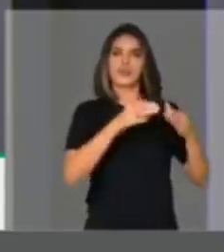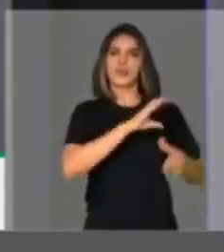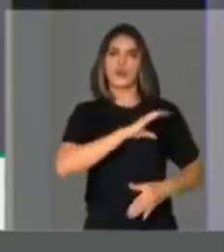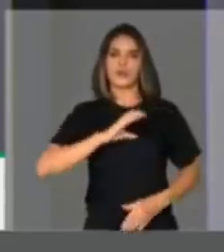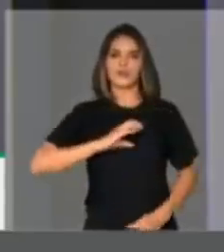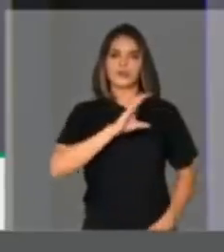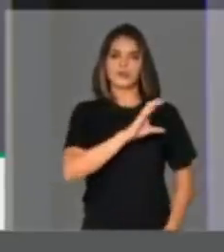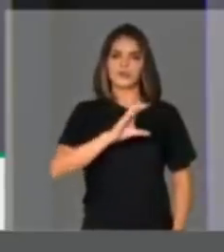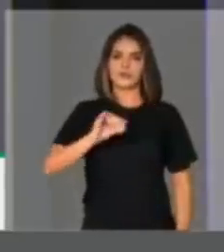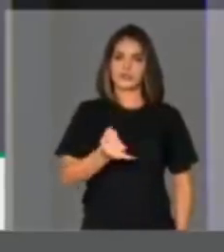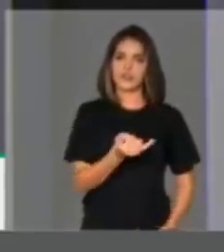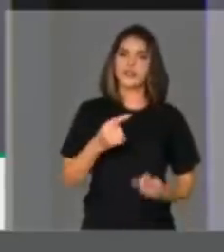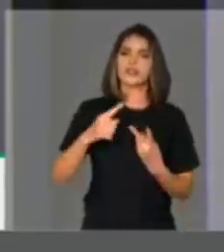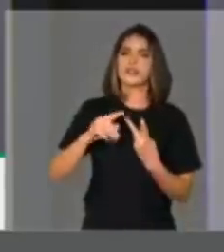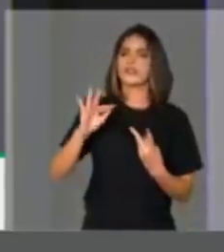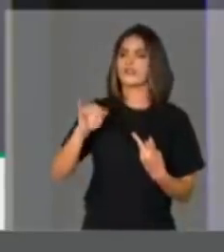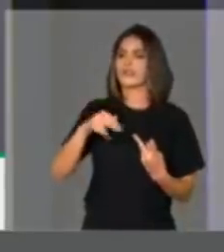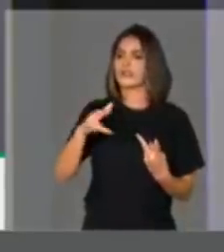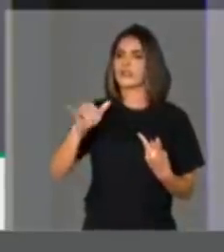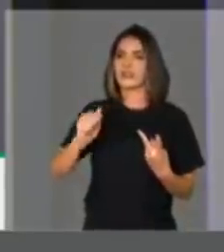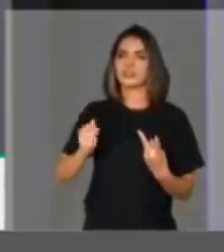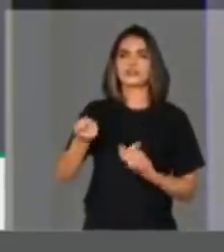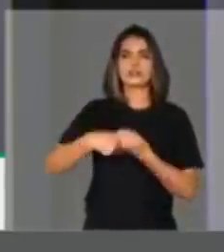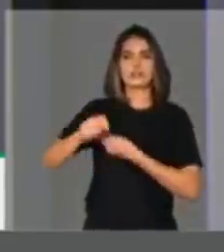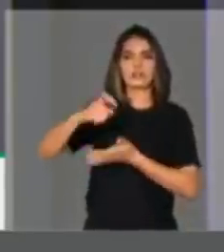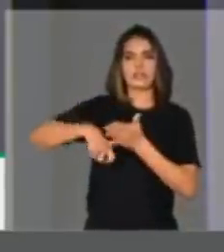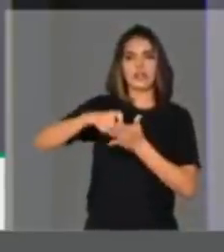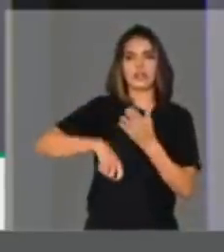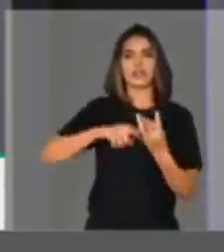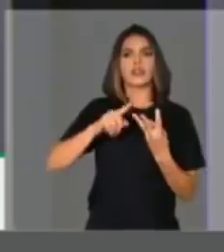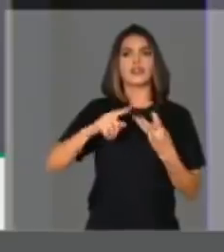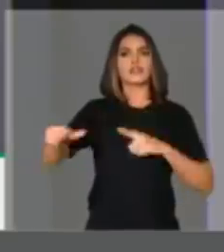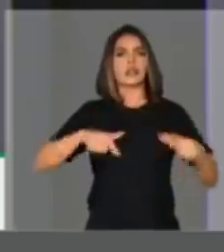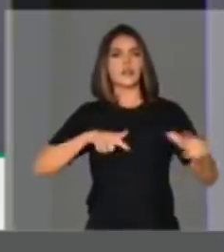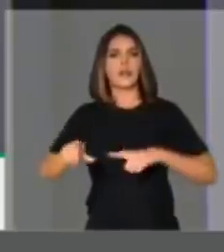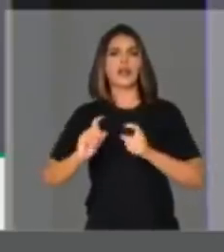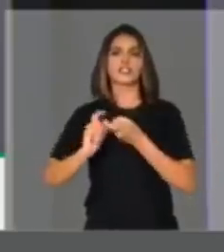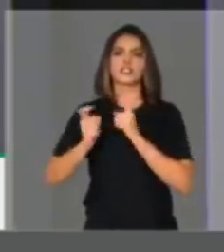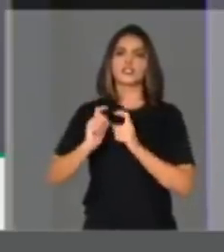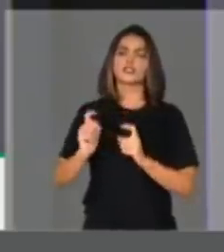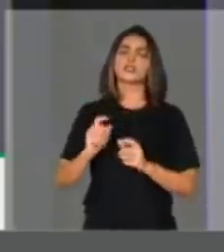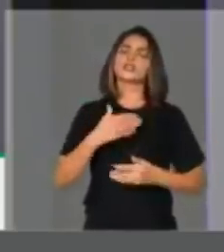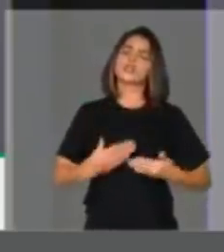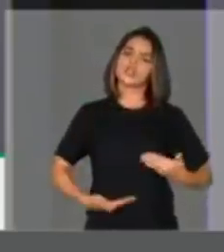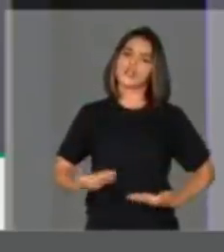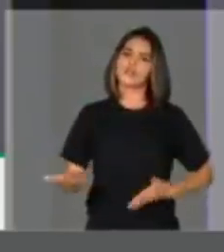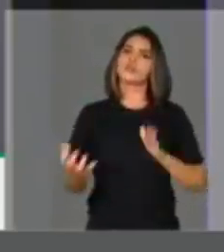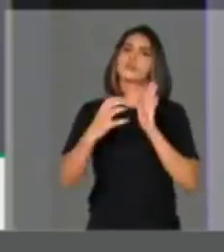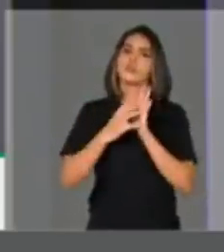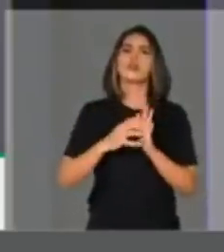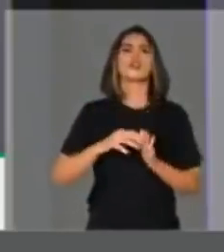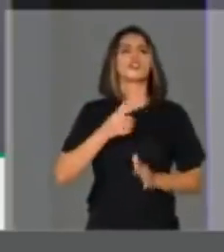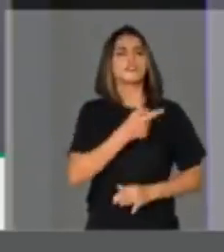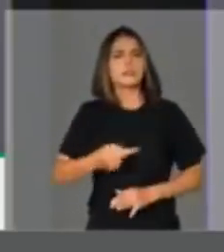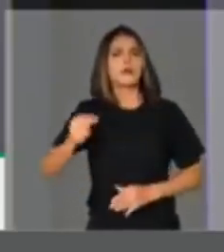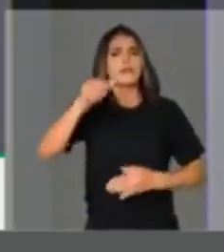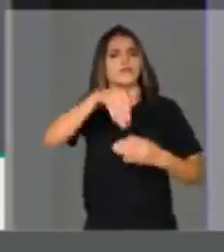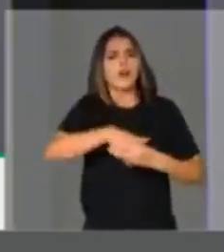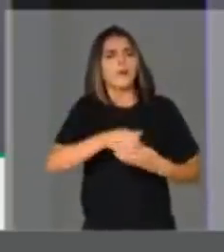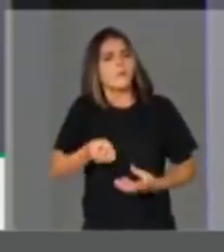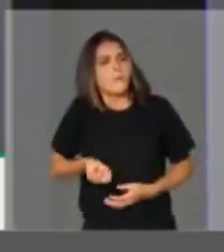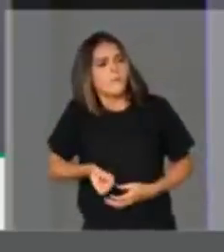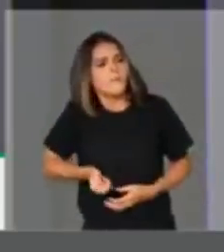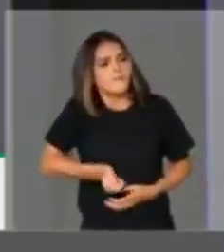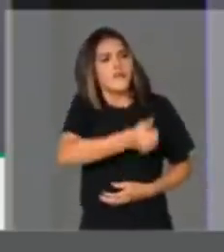Constituição e Justiça, de Finanças e Tributação, de Trabalho, Administração e Serviço Público. E toda semana a gente vota privilégio para algum setor ou para